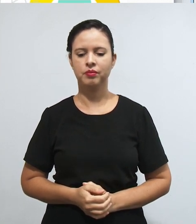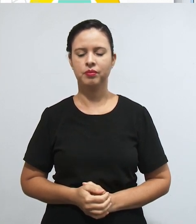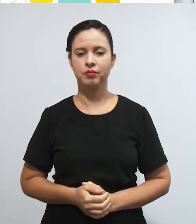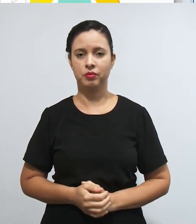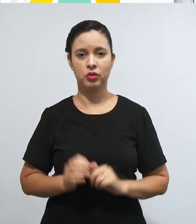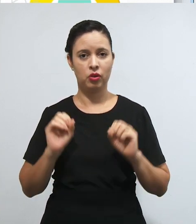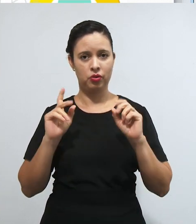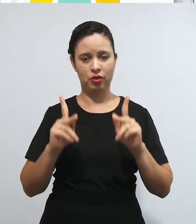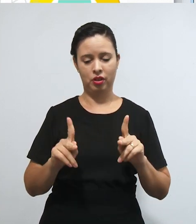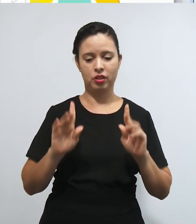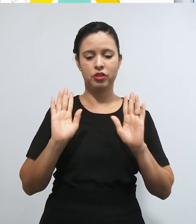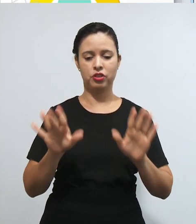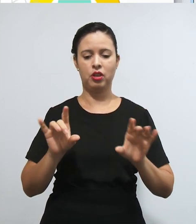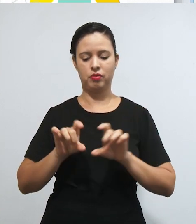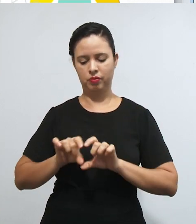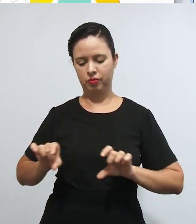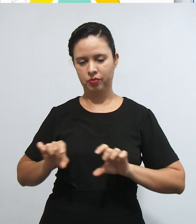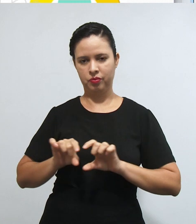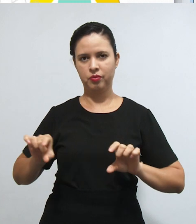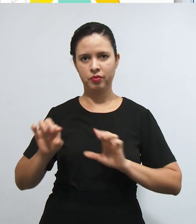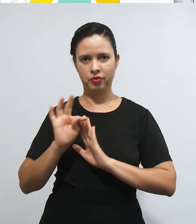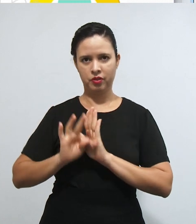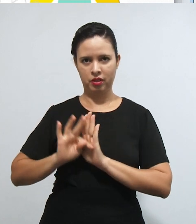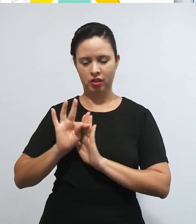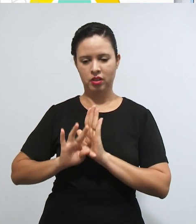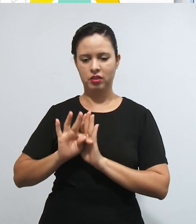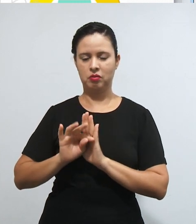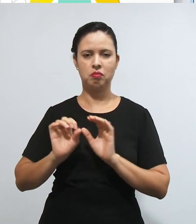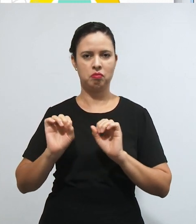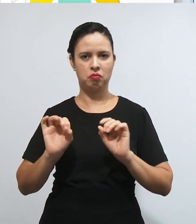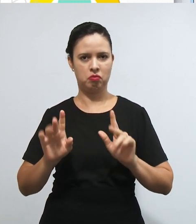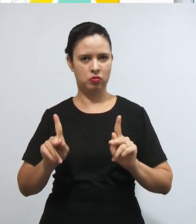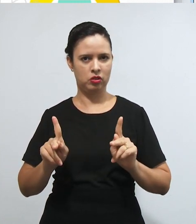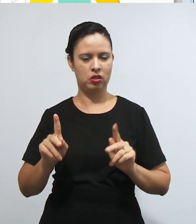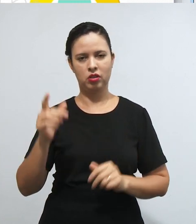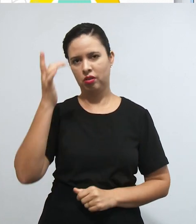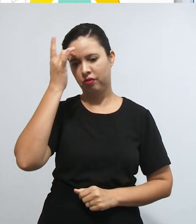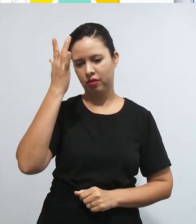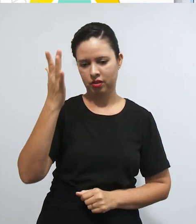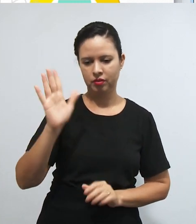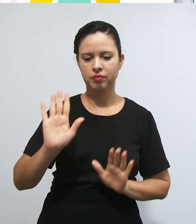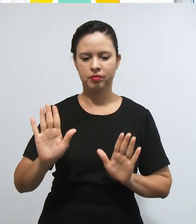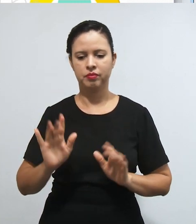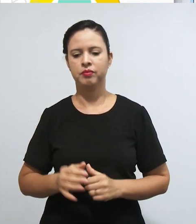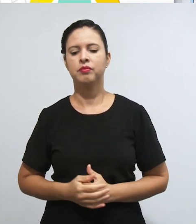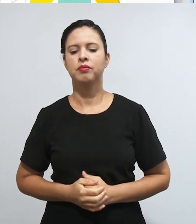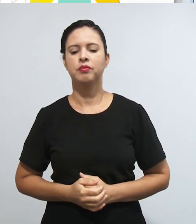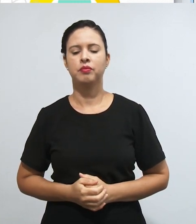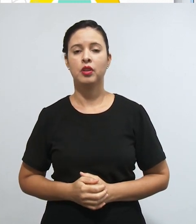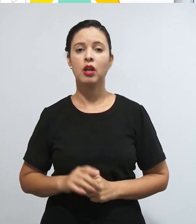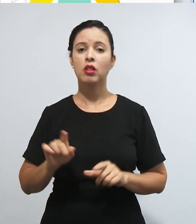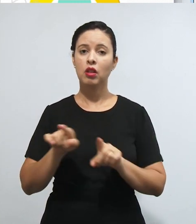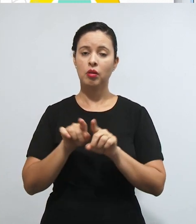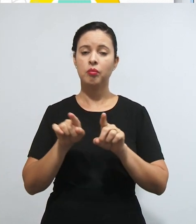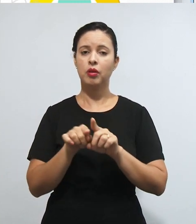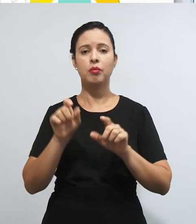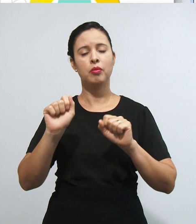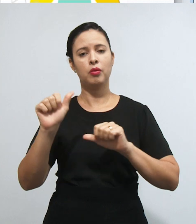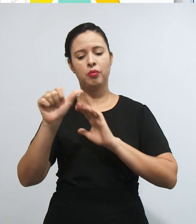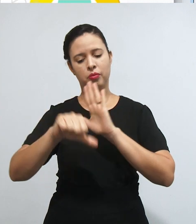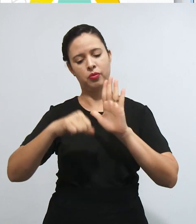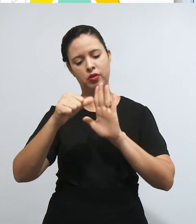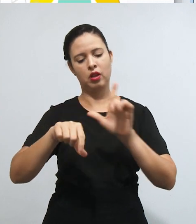Tá bom? Aí eu coloquei aqui a caixinha de texto. Então, tranquilo, né? A gente faz aqui, coloca negrita, aumenta o tamanho da